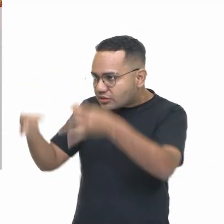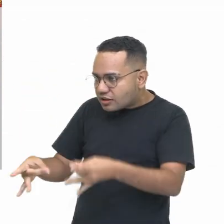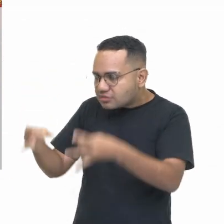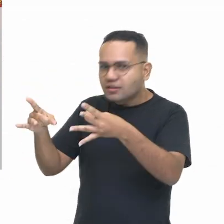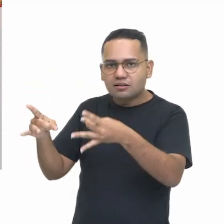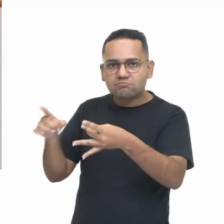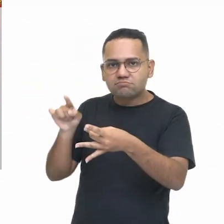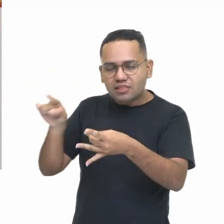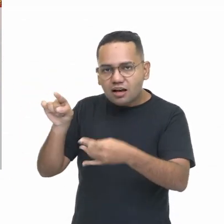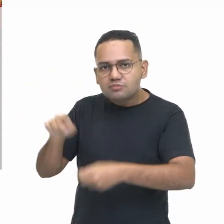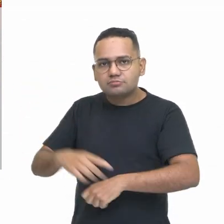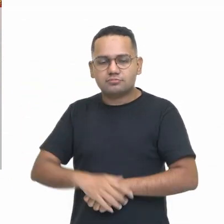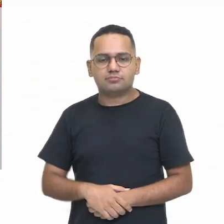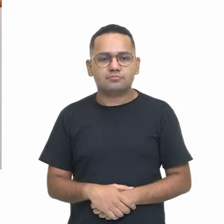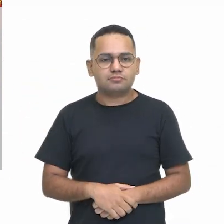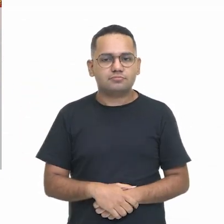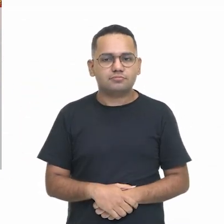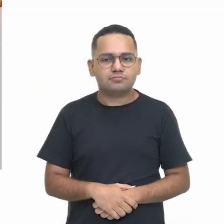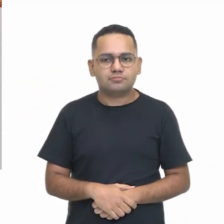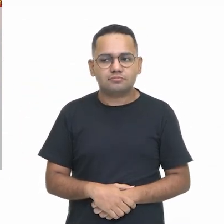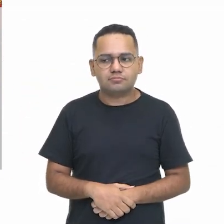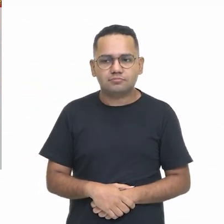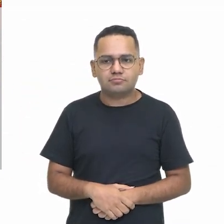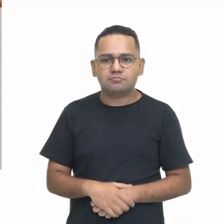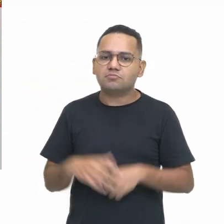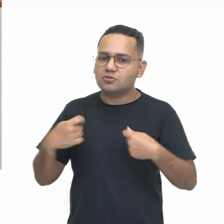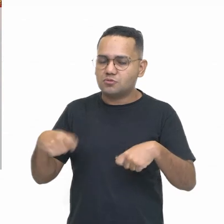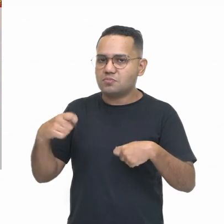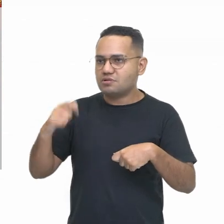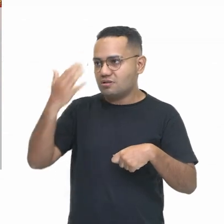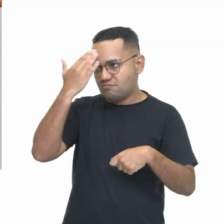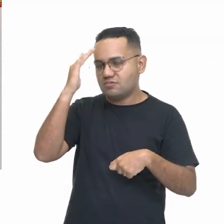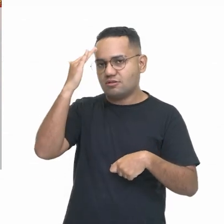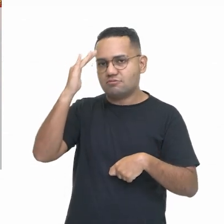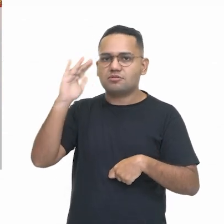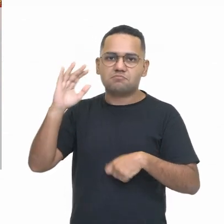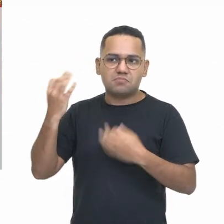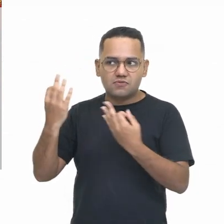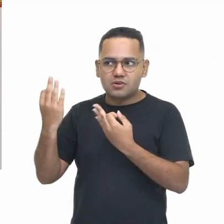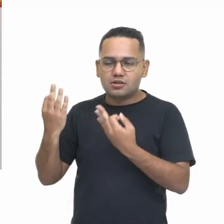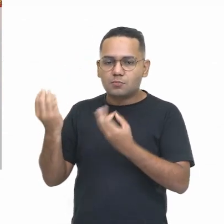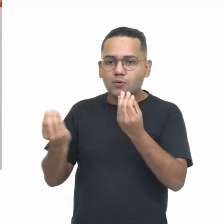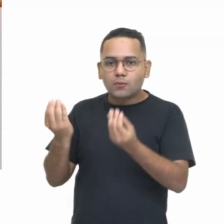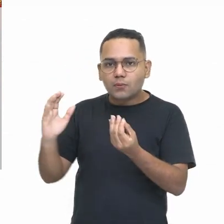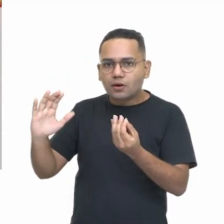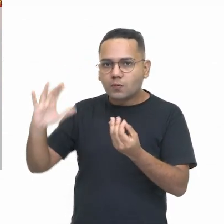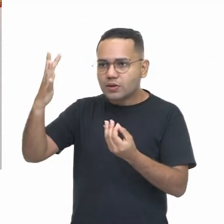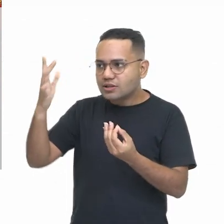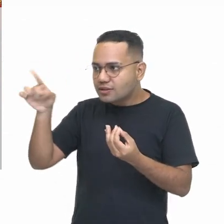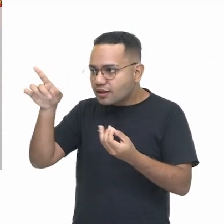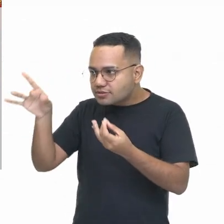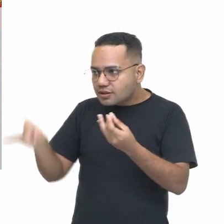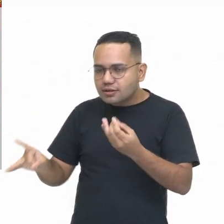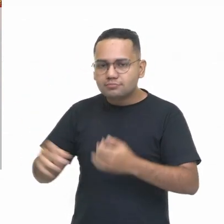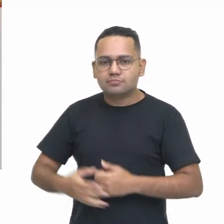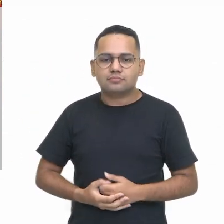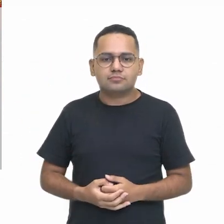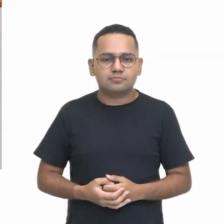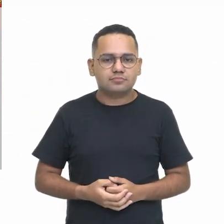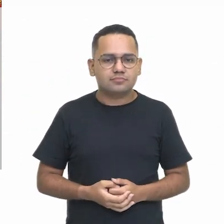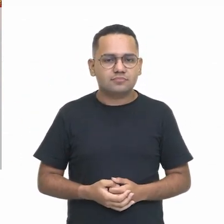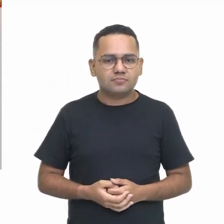esse é um ponto fundamental. Essa é uma habilidade que você precisa, né, adquirir. Então essa imagem mostra justamente